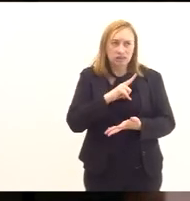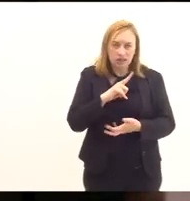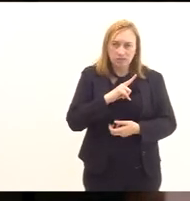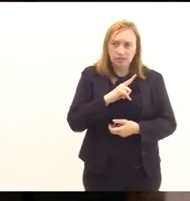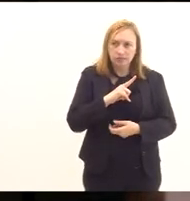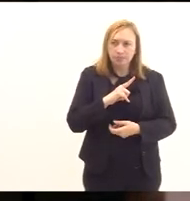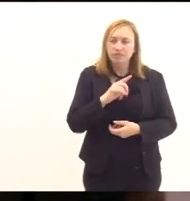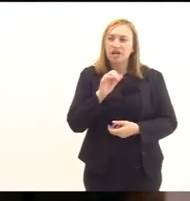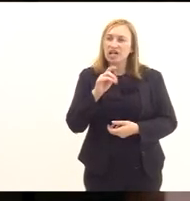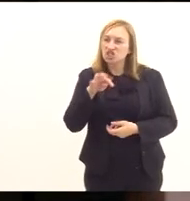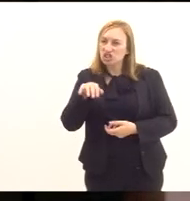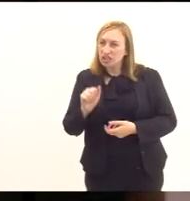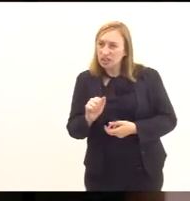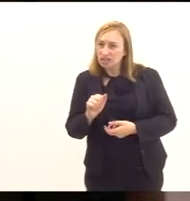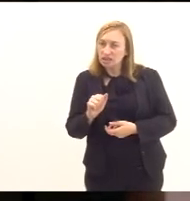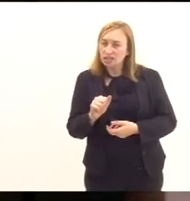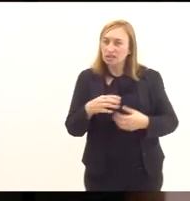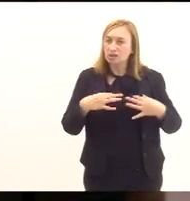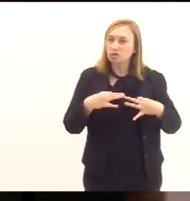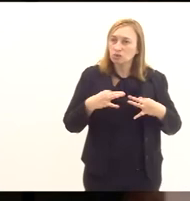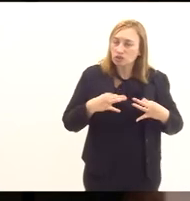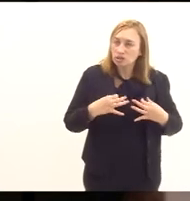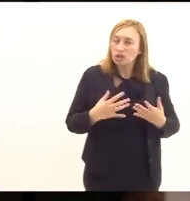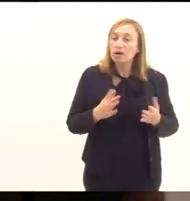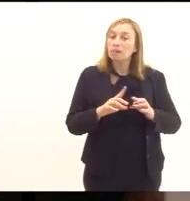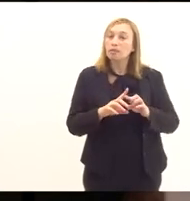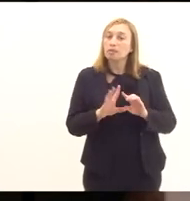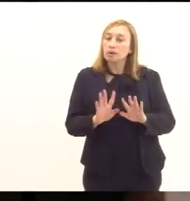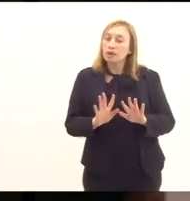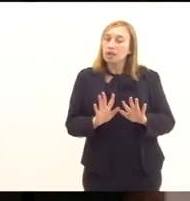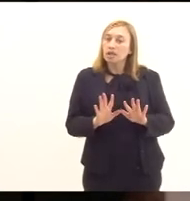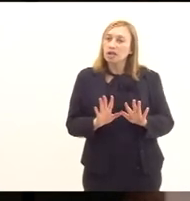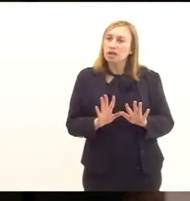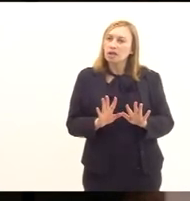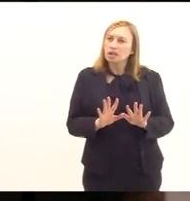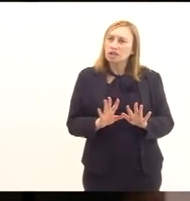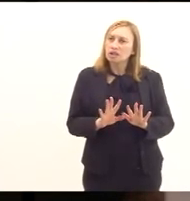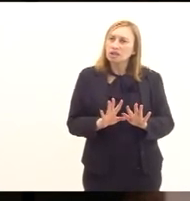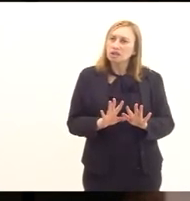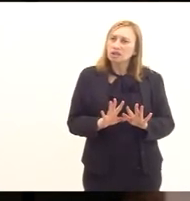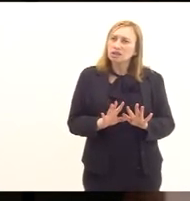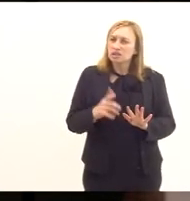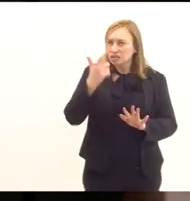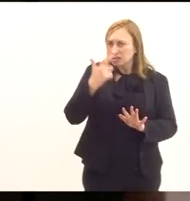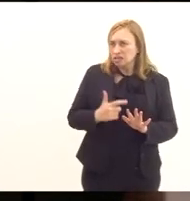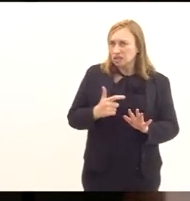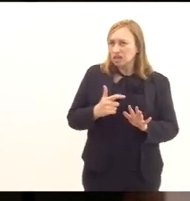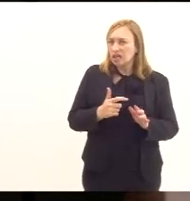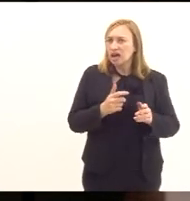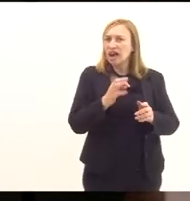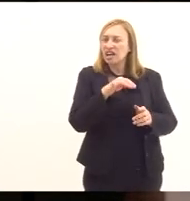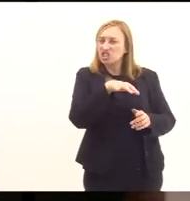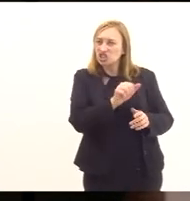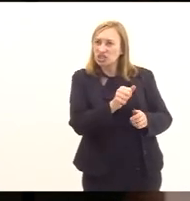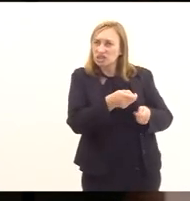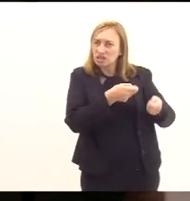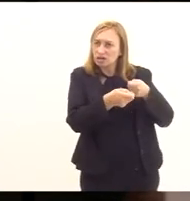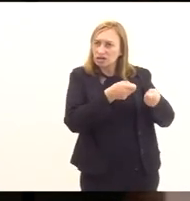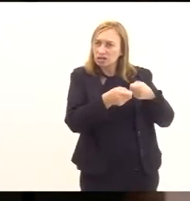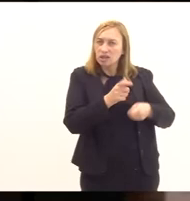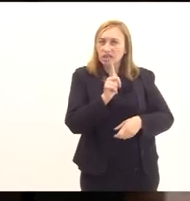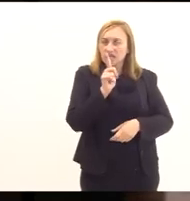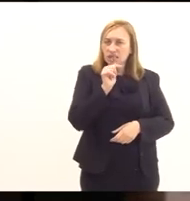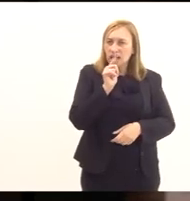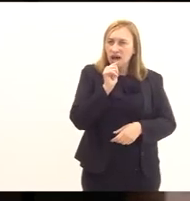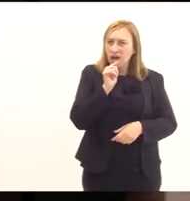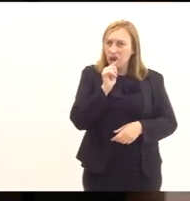a Gênese está disposição fala para ela se tornar agência reguladora das águas